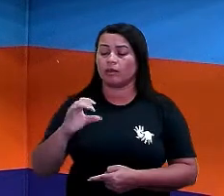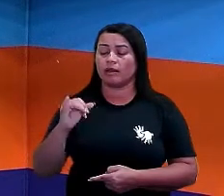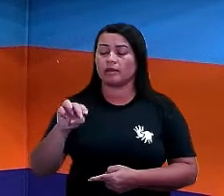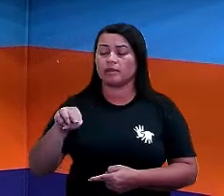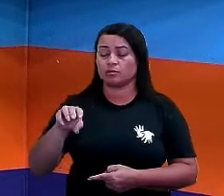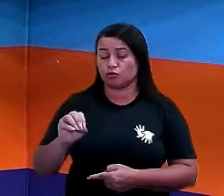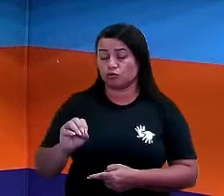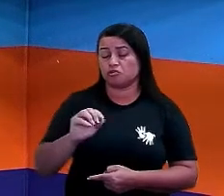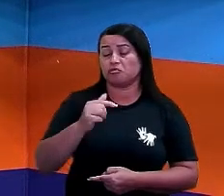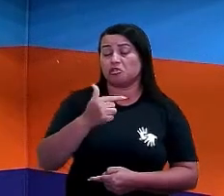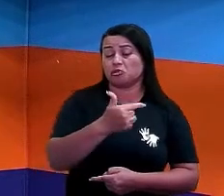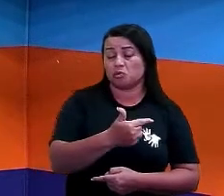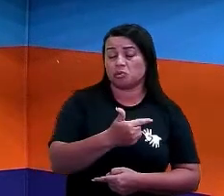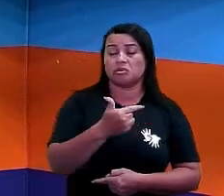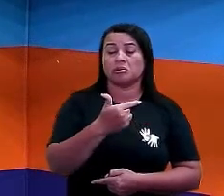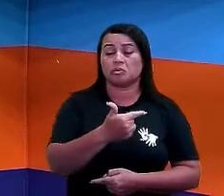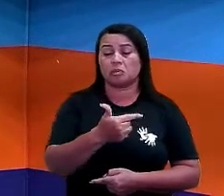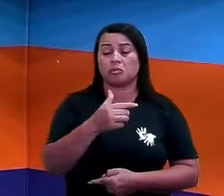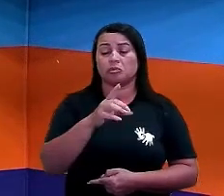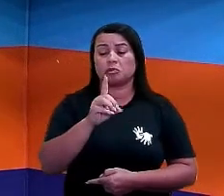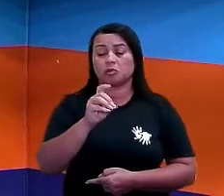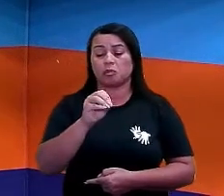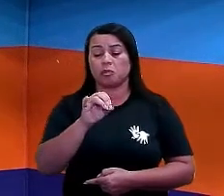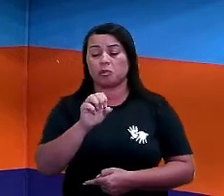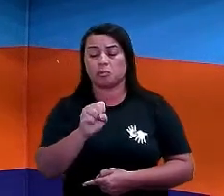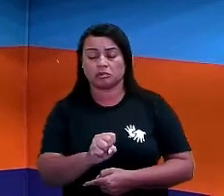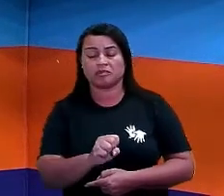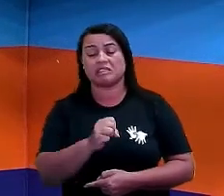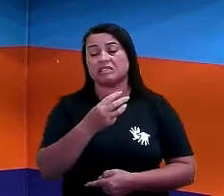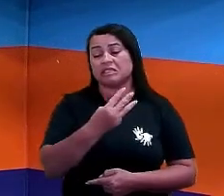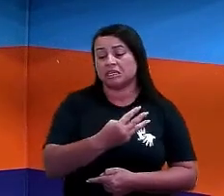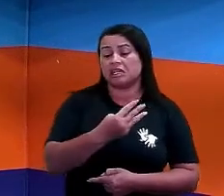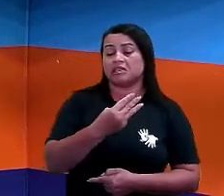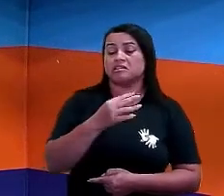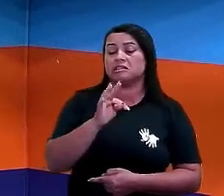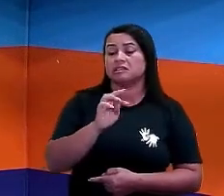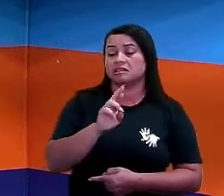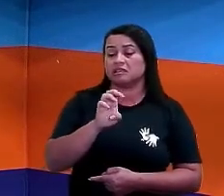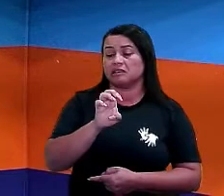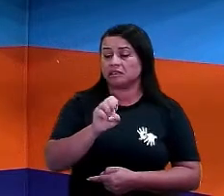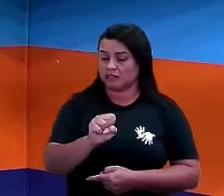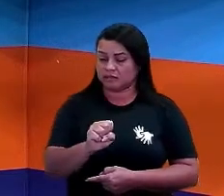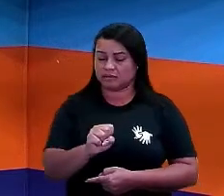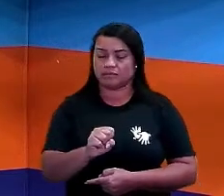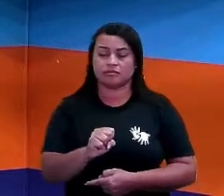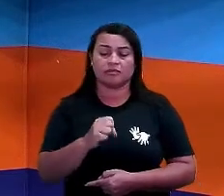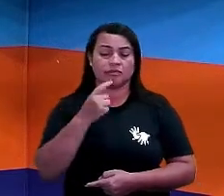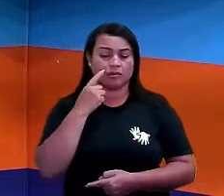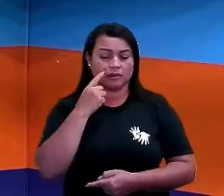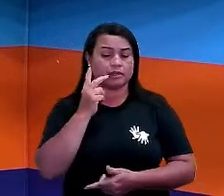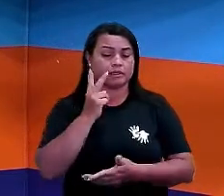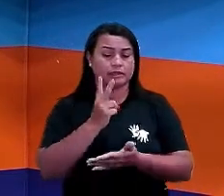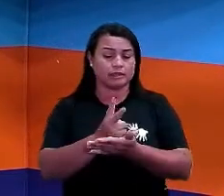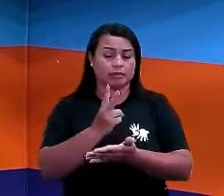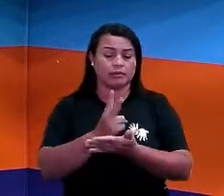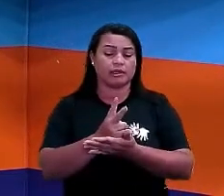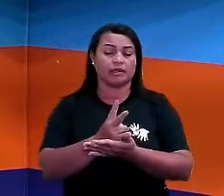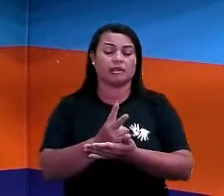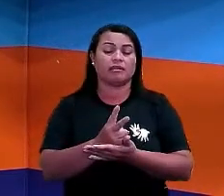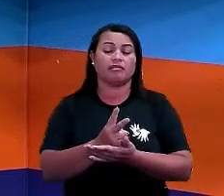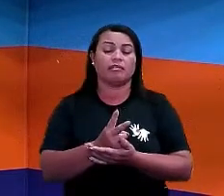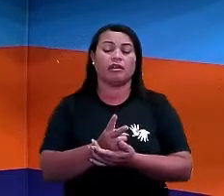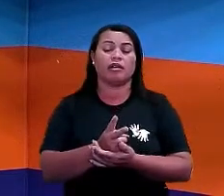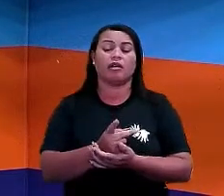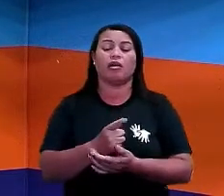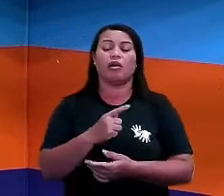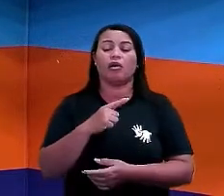2, 2 décimos. Tivesse um 3, 3 décimos, tá? Pronto, toda vez que tiver um 10 no